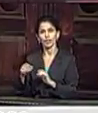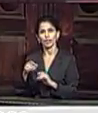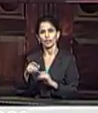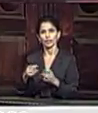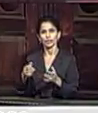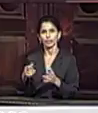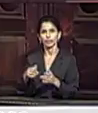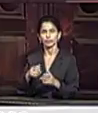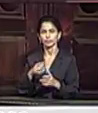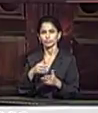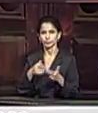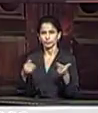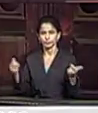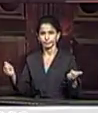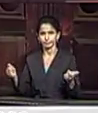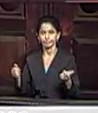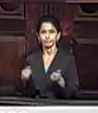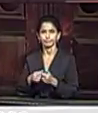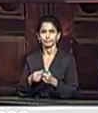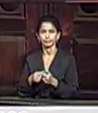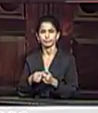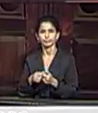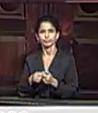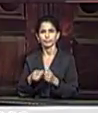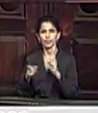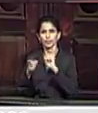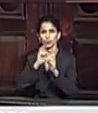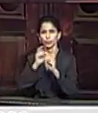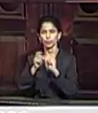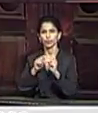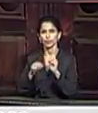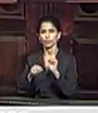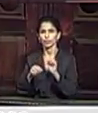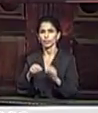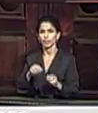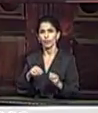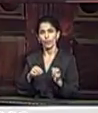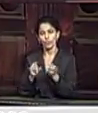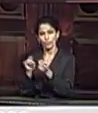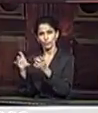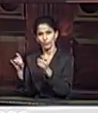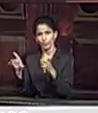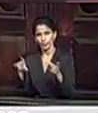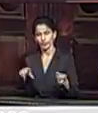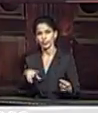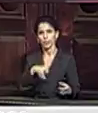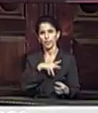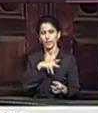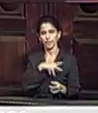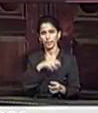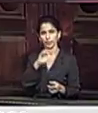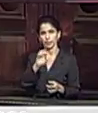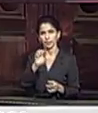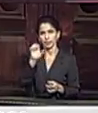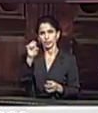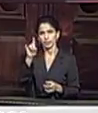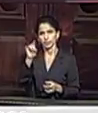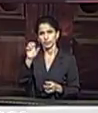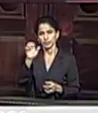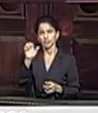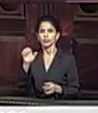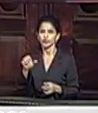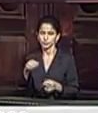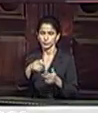Nós estamos em pleno debate sobre a privatização da SEDAE, que não é fiscalizada pela Genersa, mas as